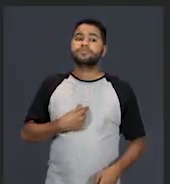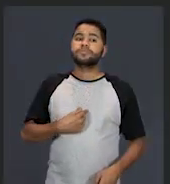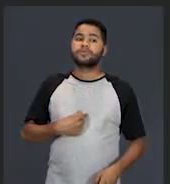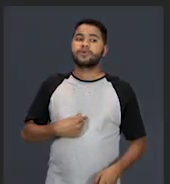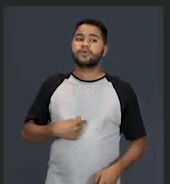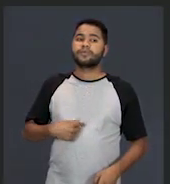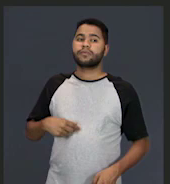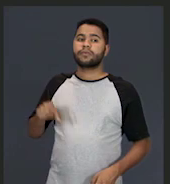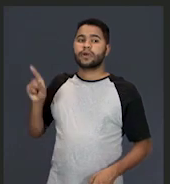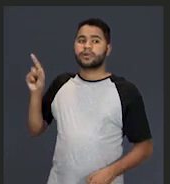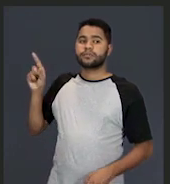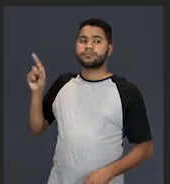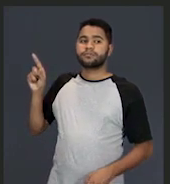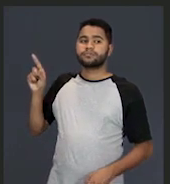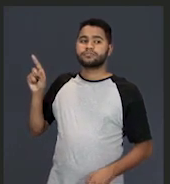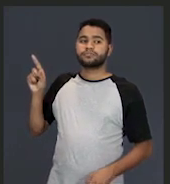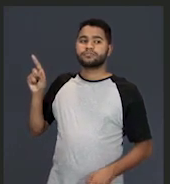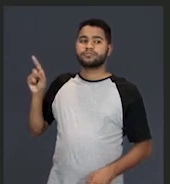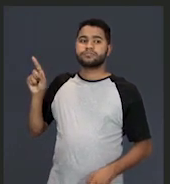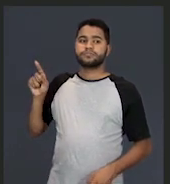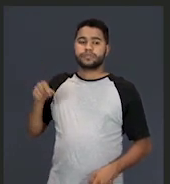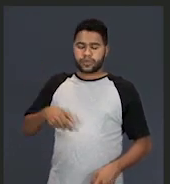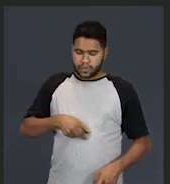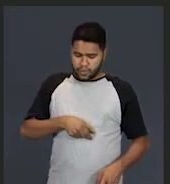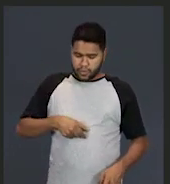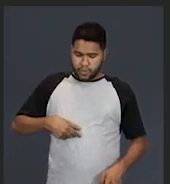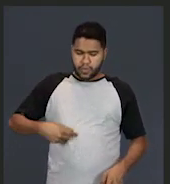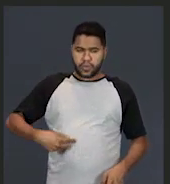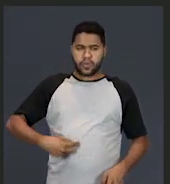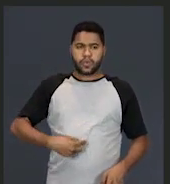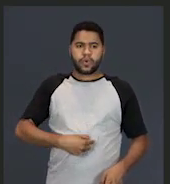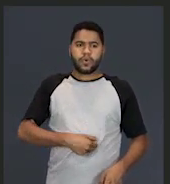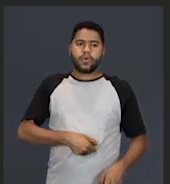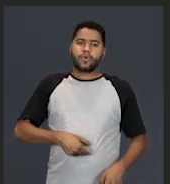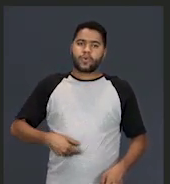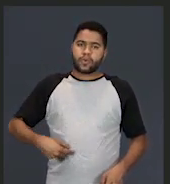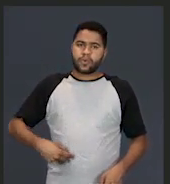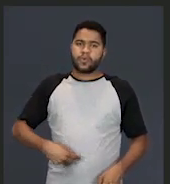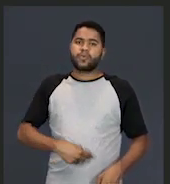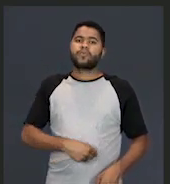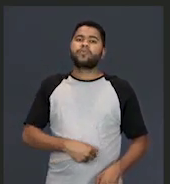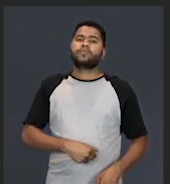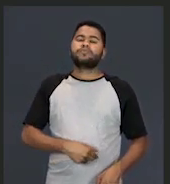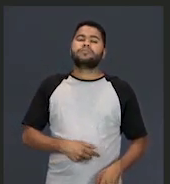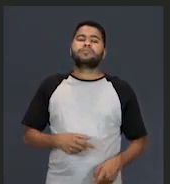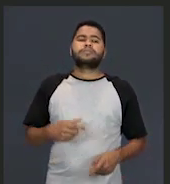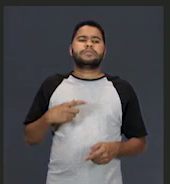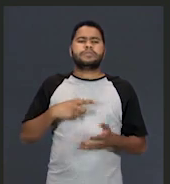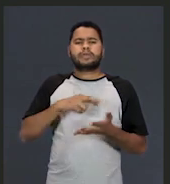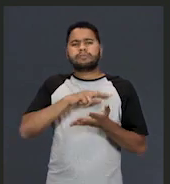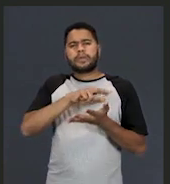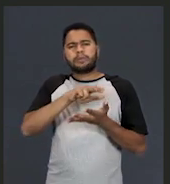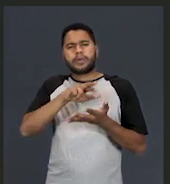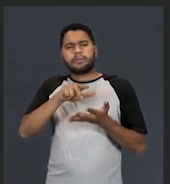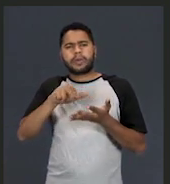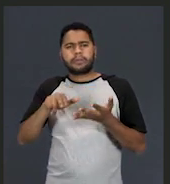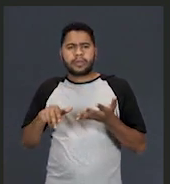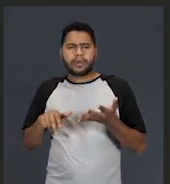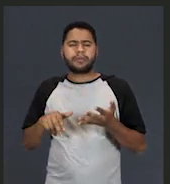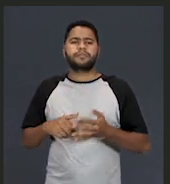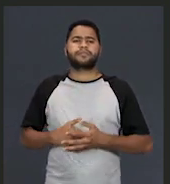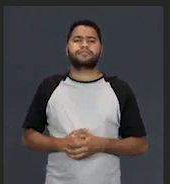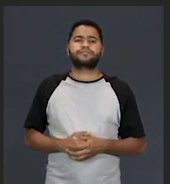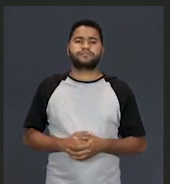intestino delgado, intestino grosso, glândulas anexas, né, que é salivares, pâncreas, fígado e vesícula